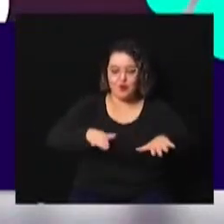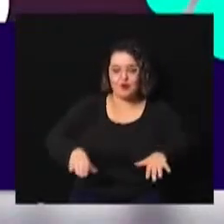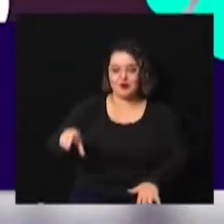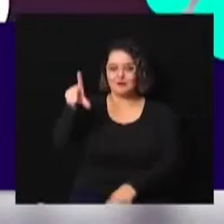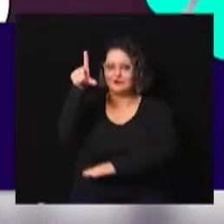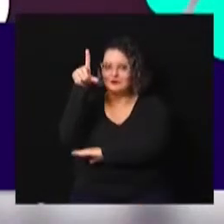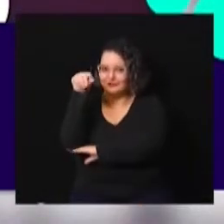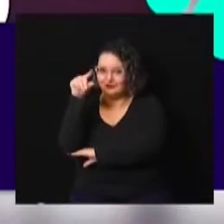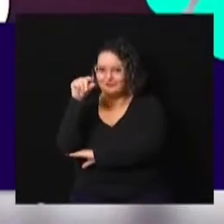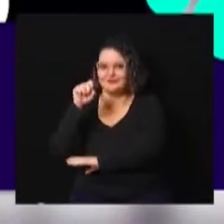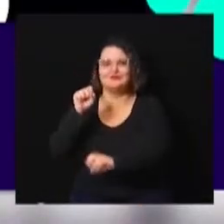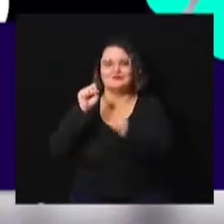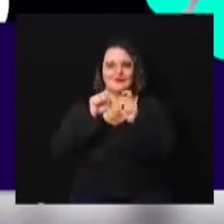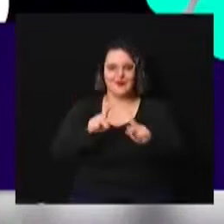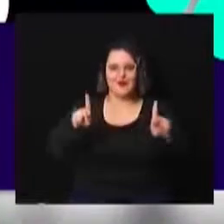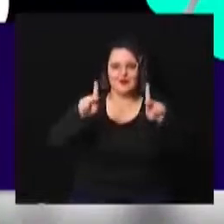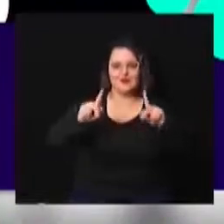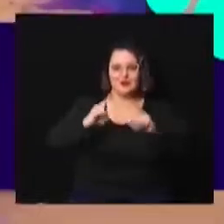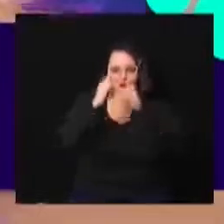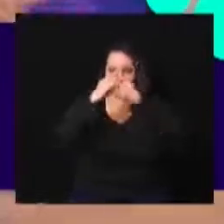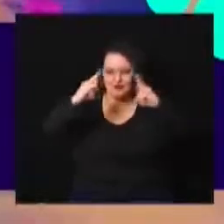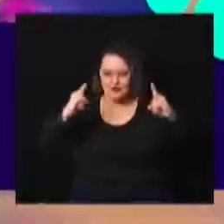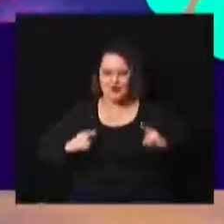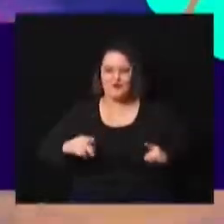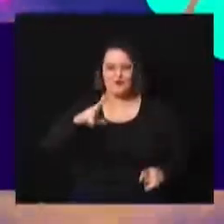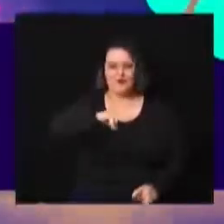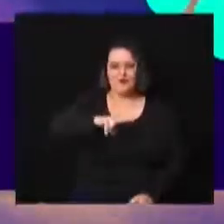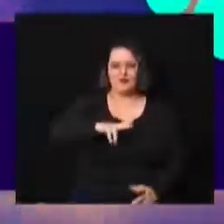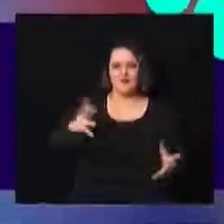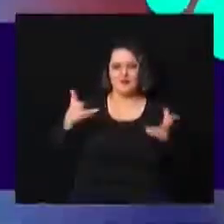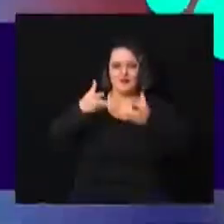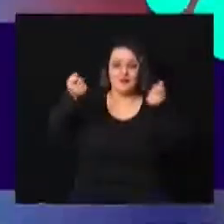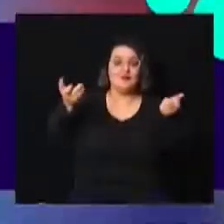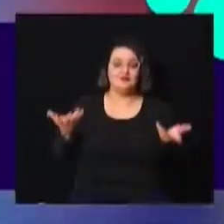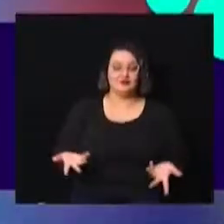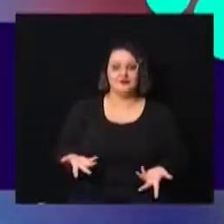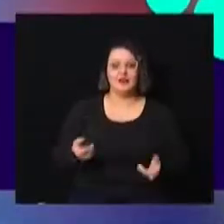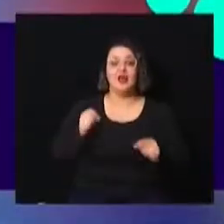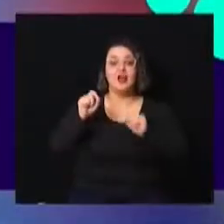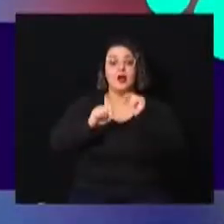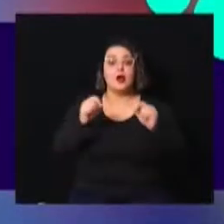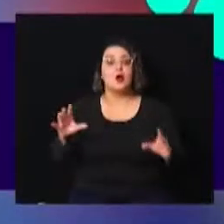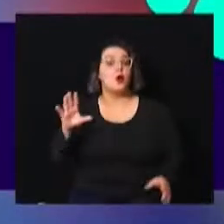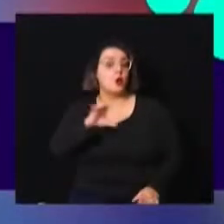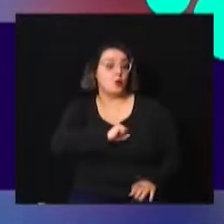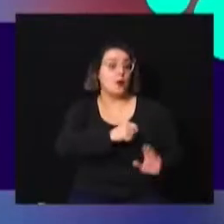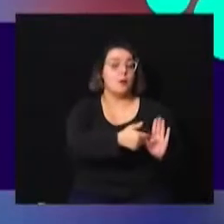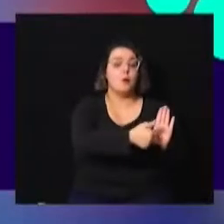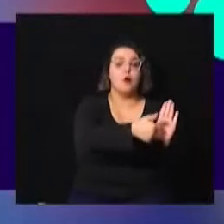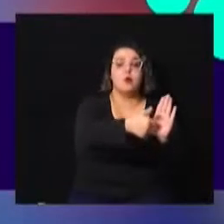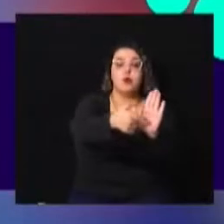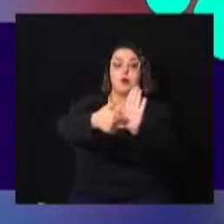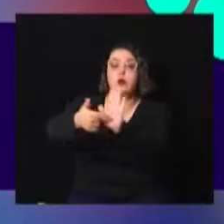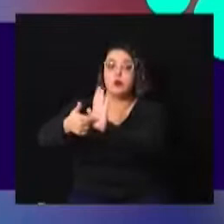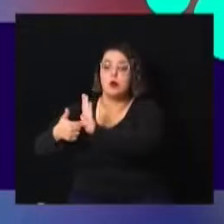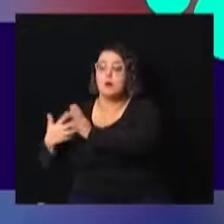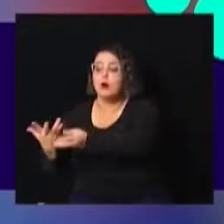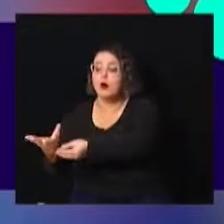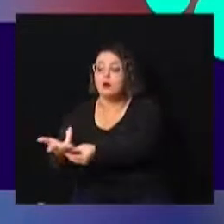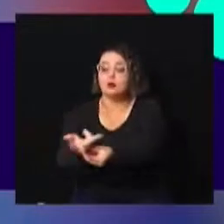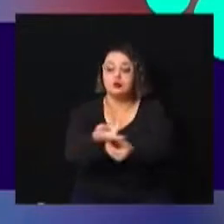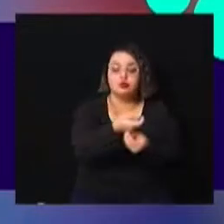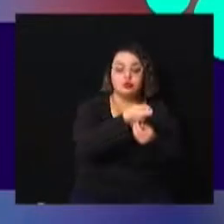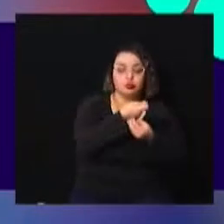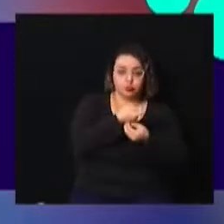Pedro Shopping. Circo Portugal Encantador. Para quem gosta de exposição, tem também. No Museu da Imagem e